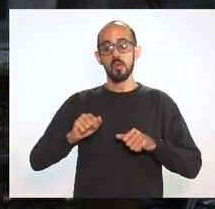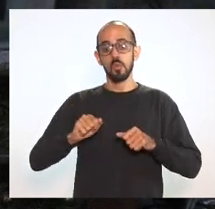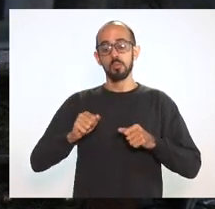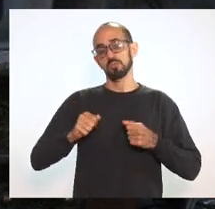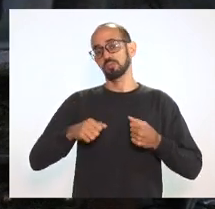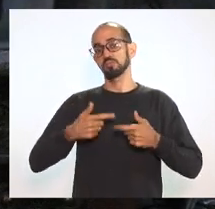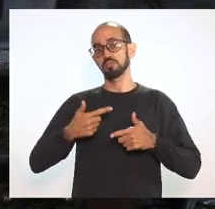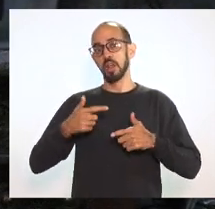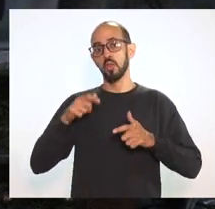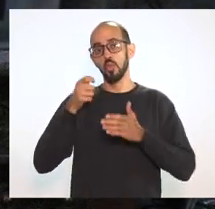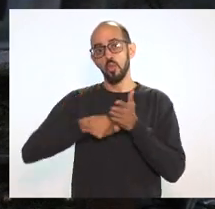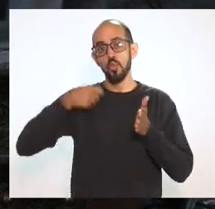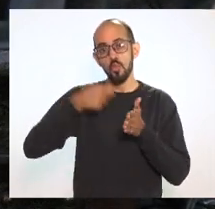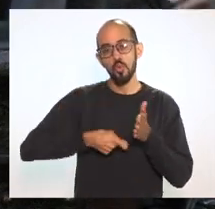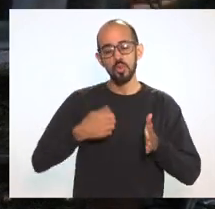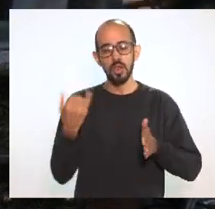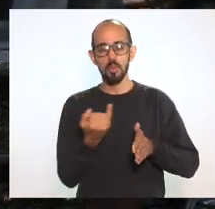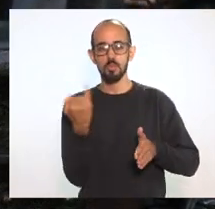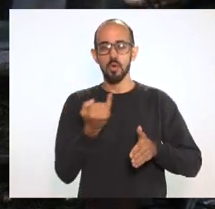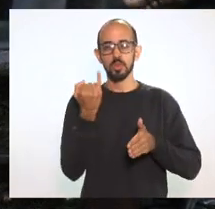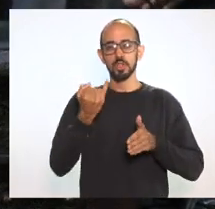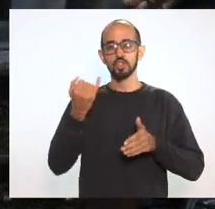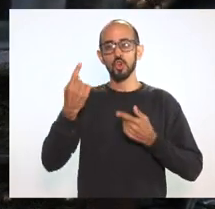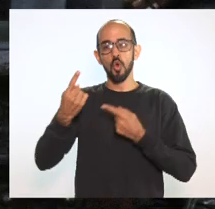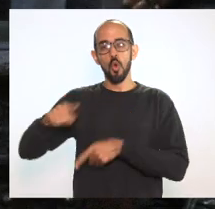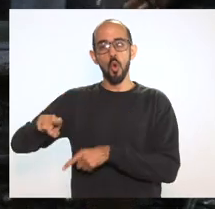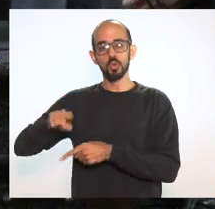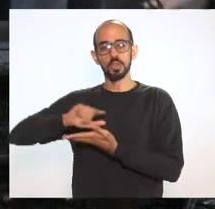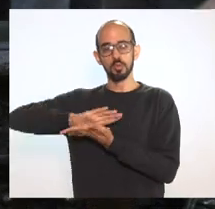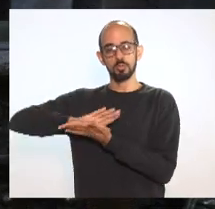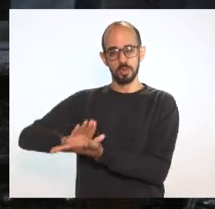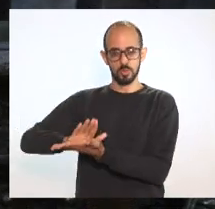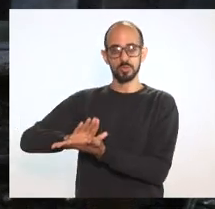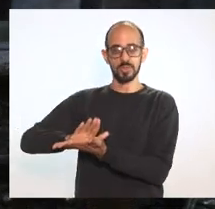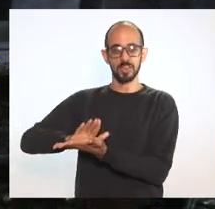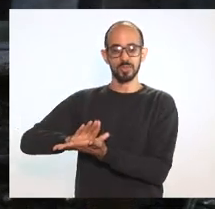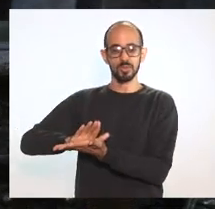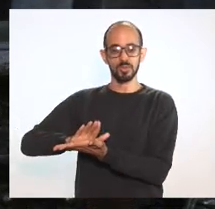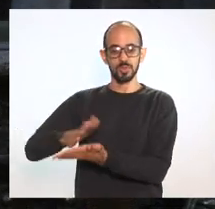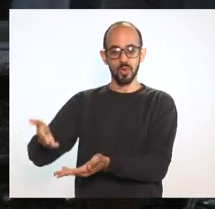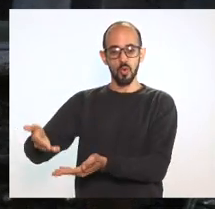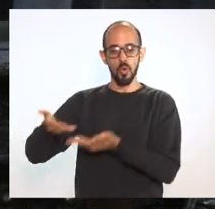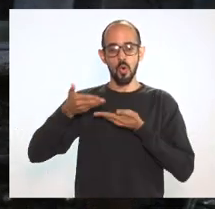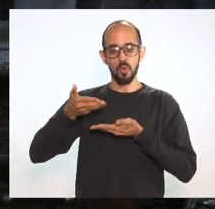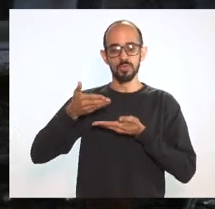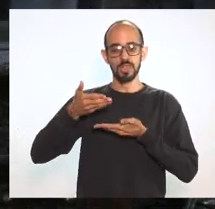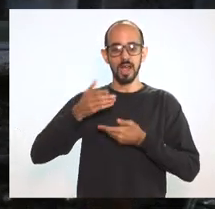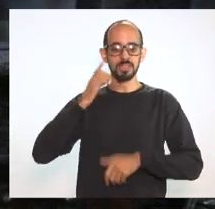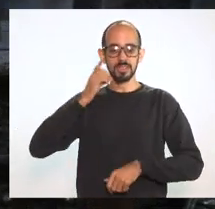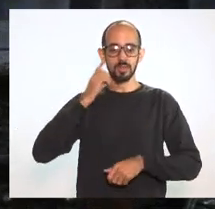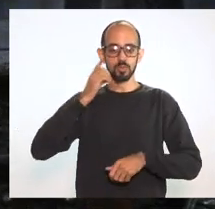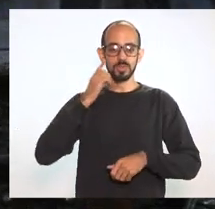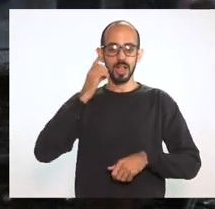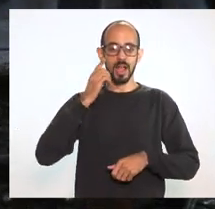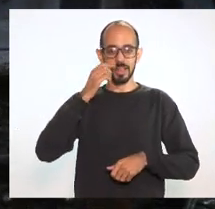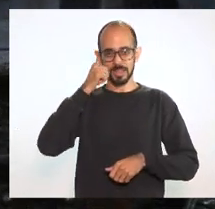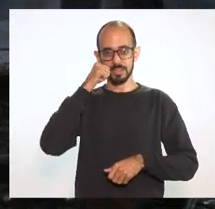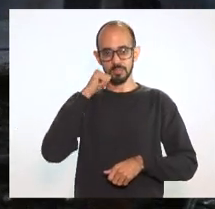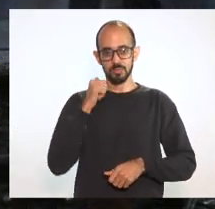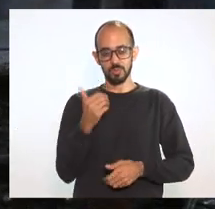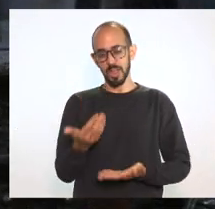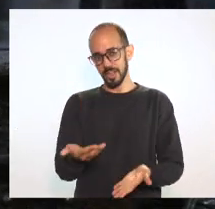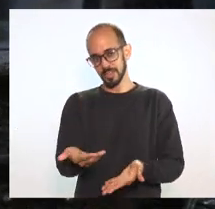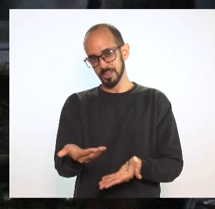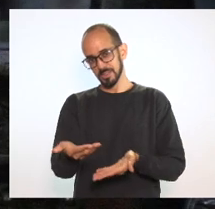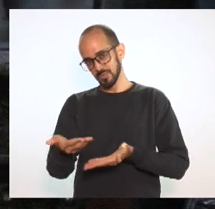de preconceito. Então, queria convidar as deputadas aqui, Marta Rocha, Lucinha, Renata, que estão